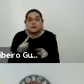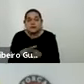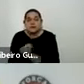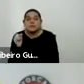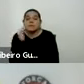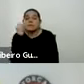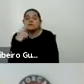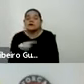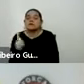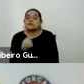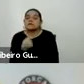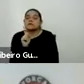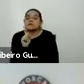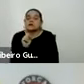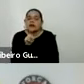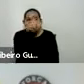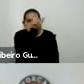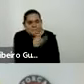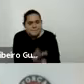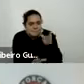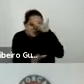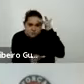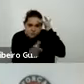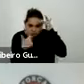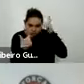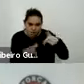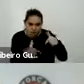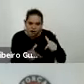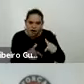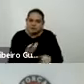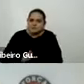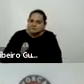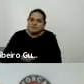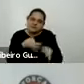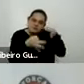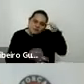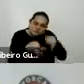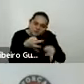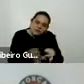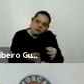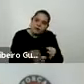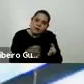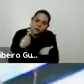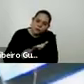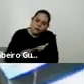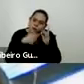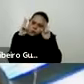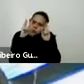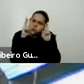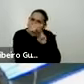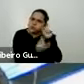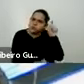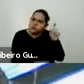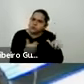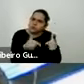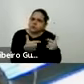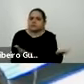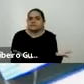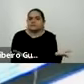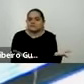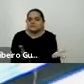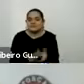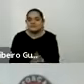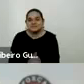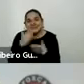vida digna, com acordos que respeitam esse trabalhador. Isso é muito importante. Agradeço muito a sua participação e até a